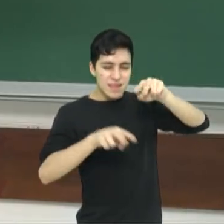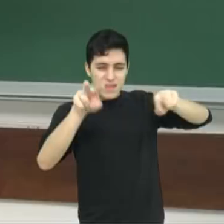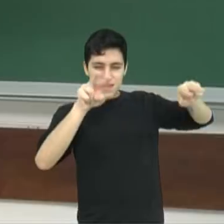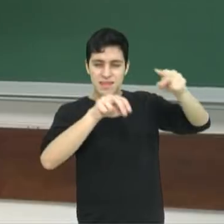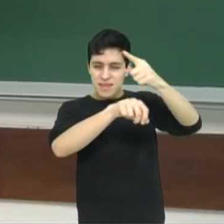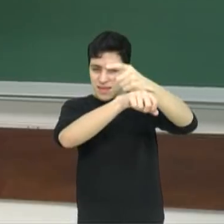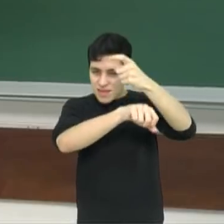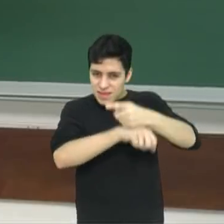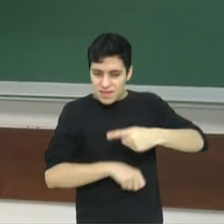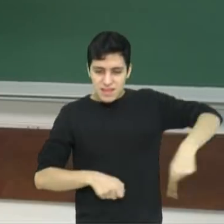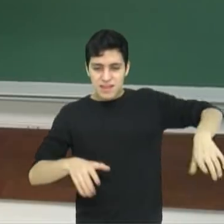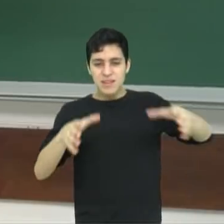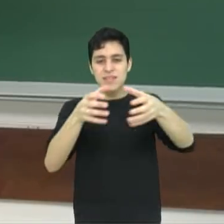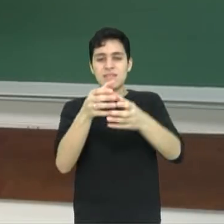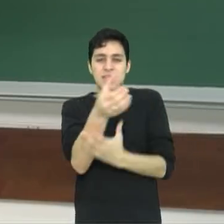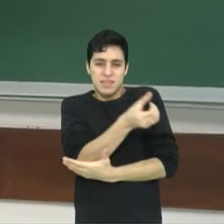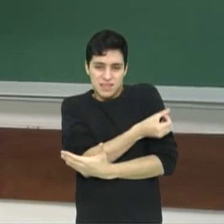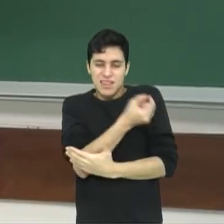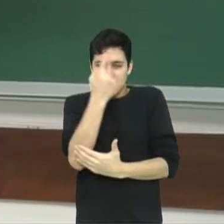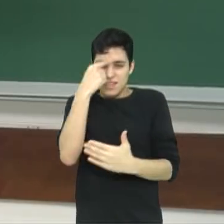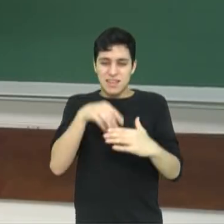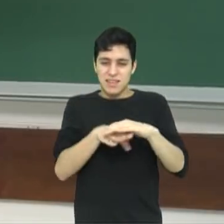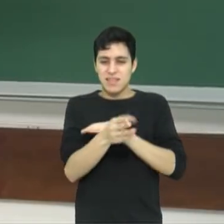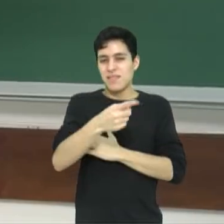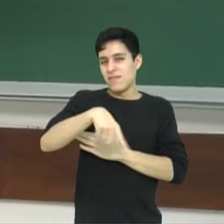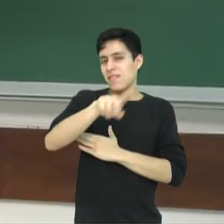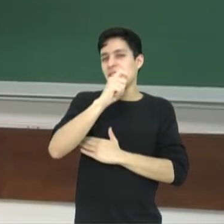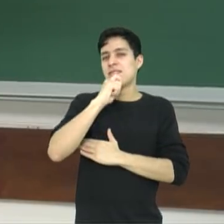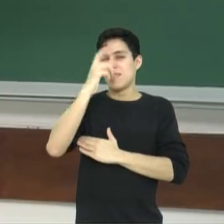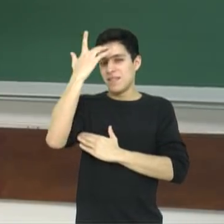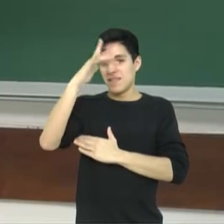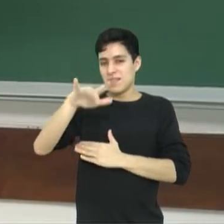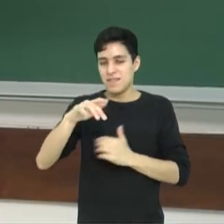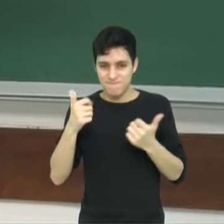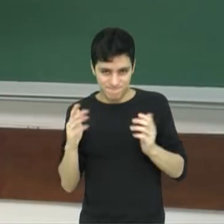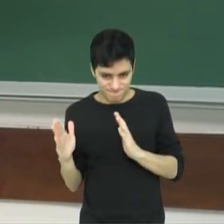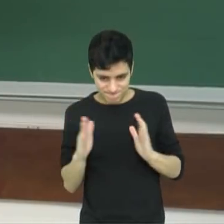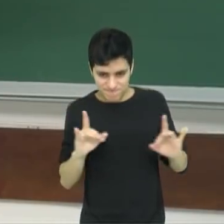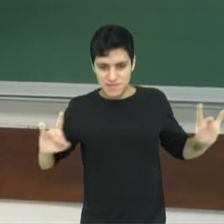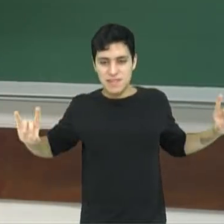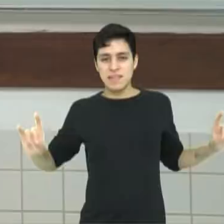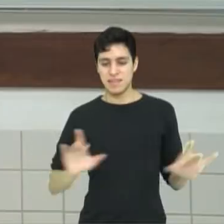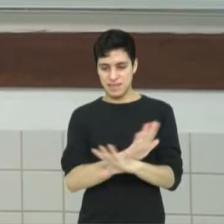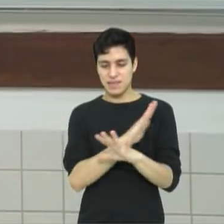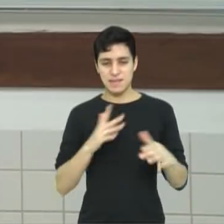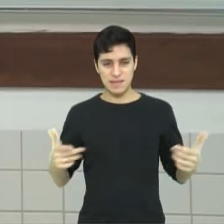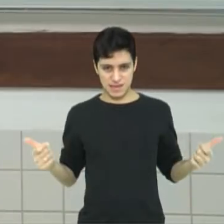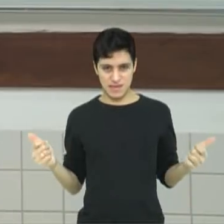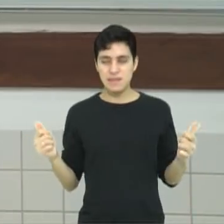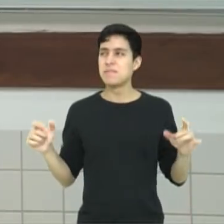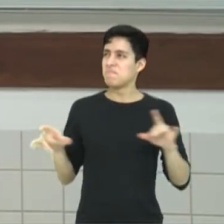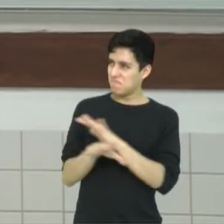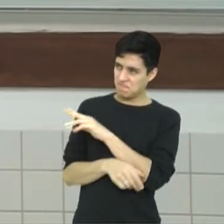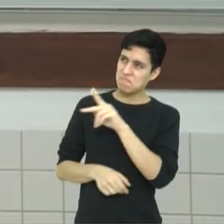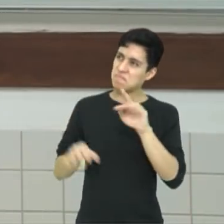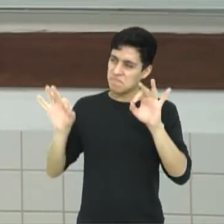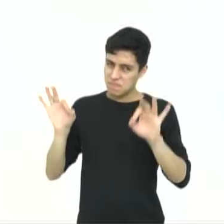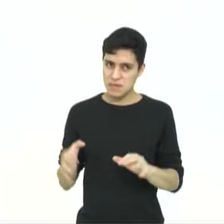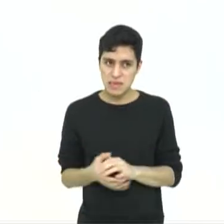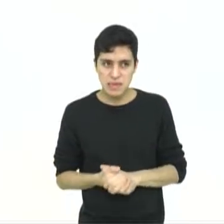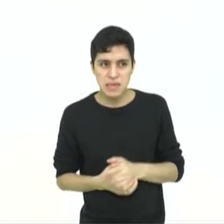que a galera do 6º ano já está acostumada, vocês não sabiam. Fechou? Fechamos, professor. Industrialização,